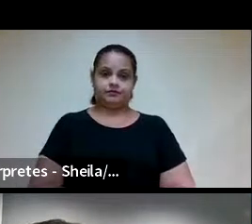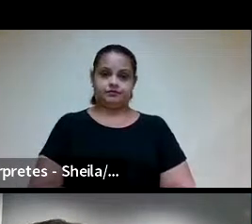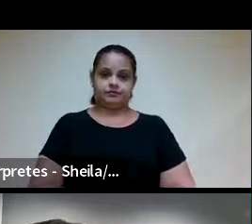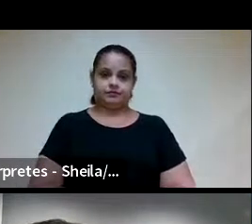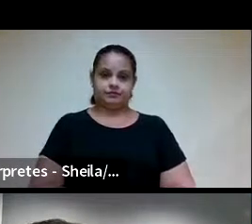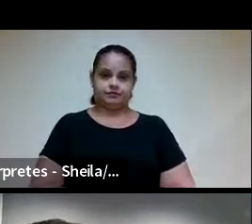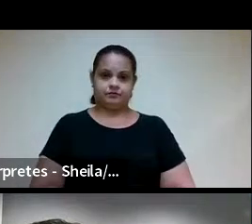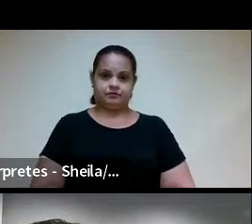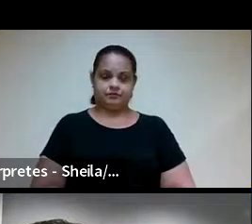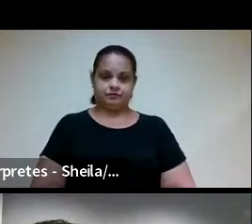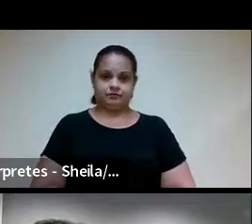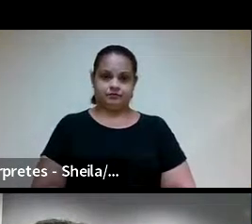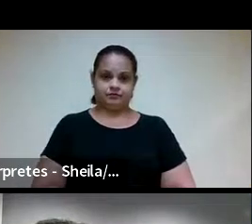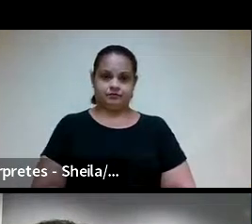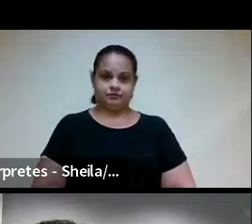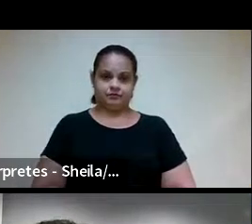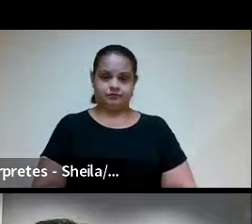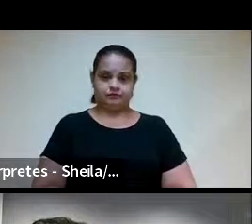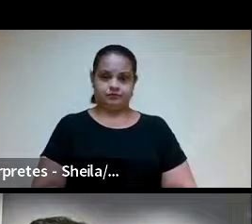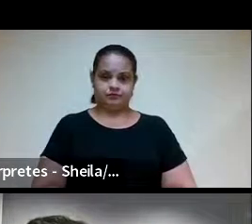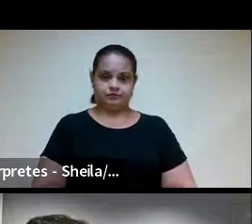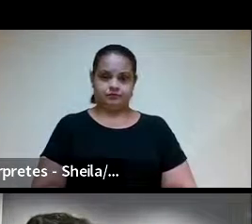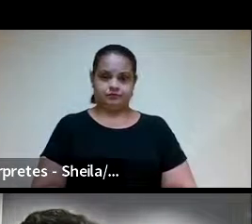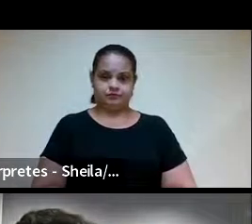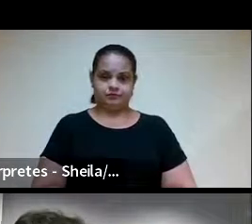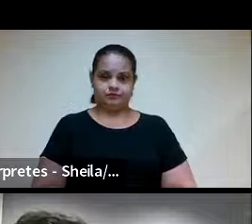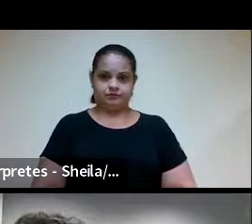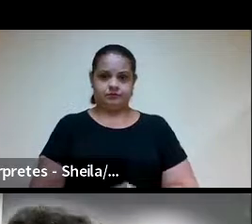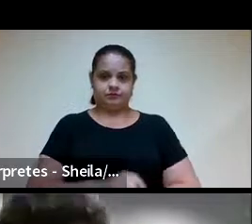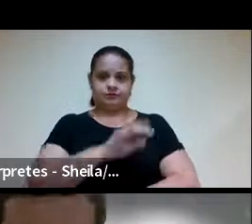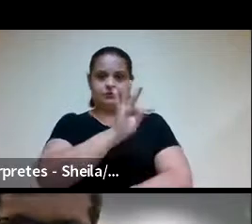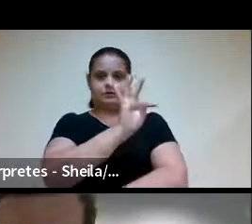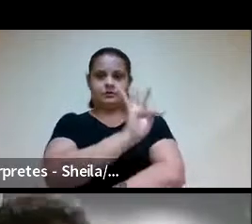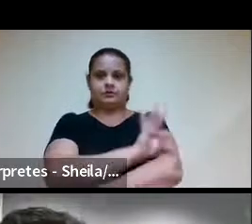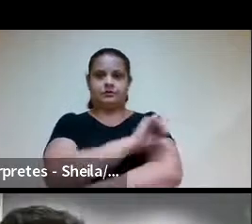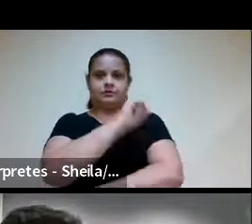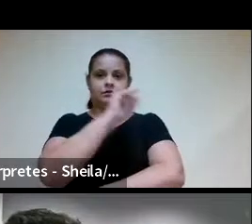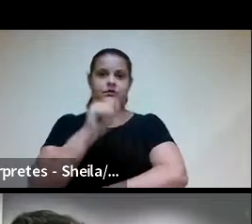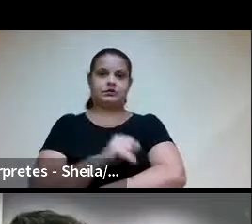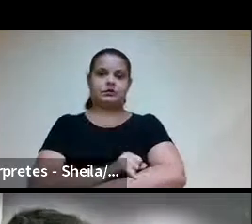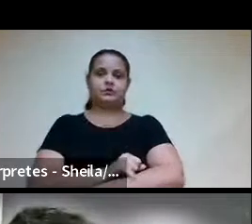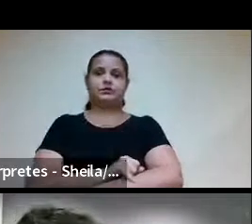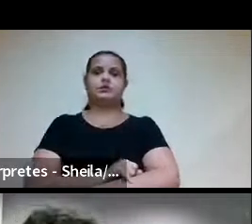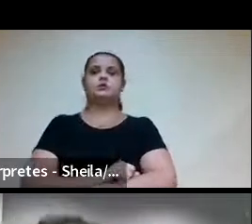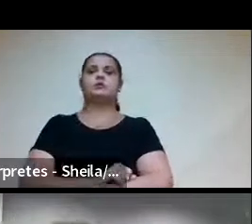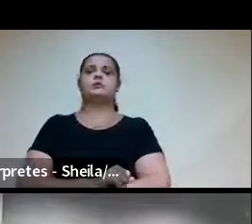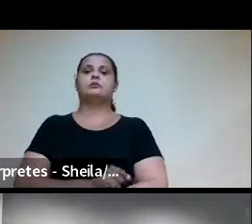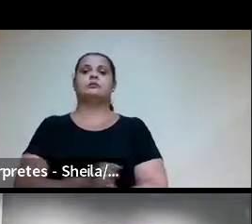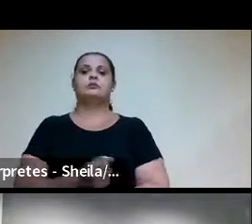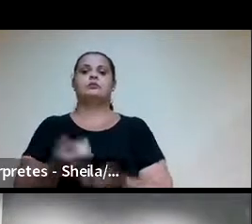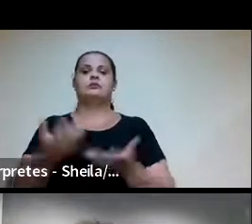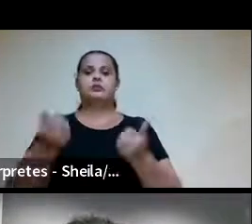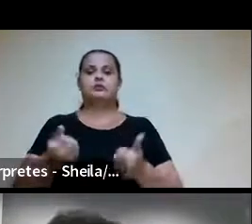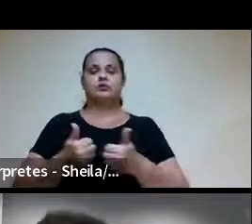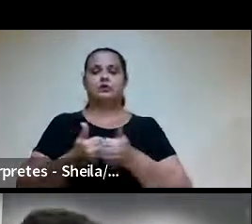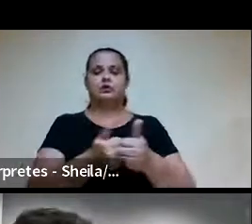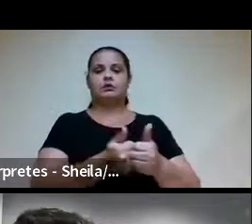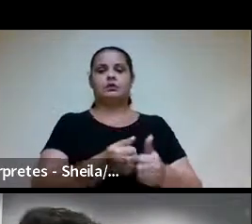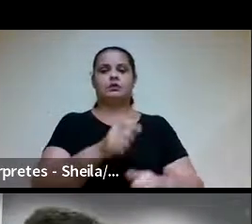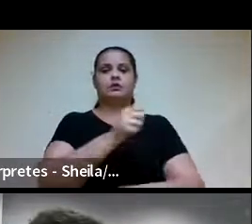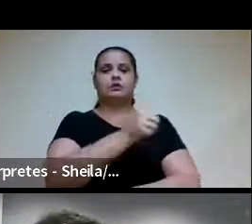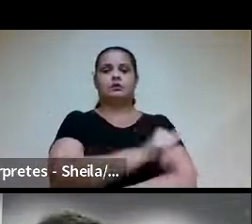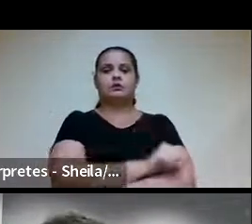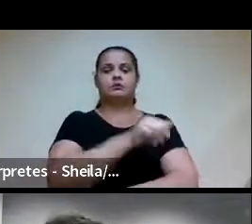que estamos no mesmo sentido. Doutor Fernando Jales. Acompanho, senhor presidente. Doutora Adriana. A relatora, senhor